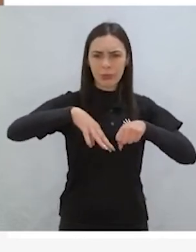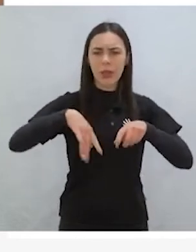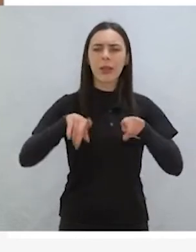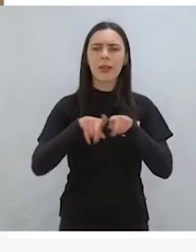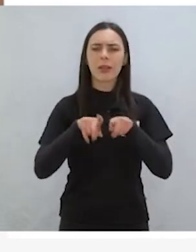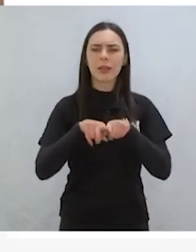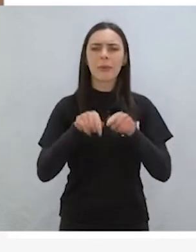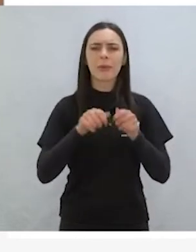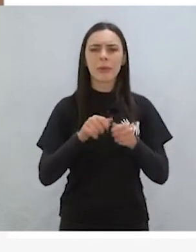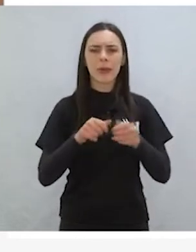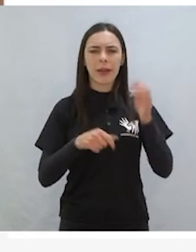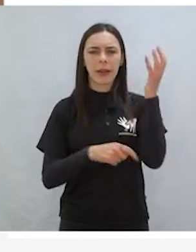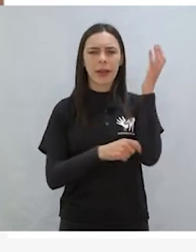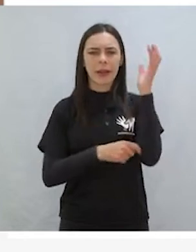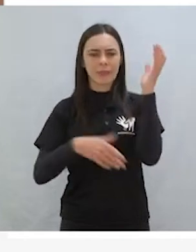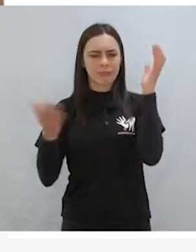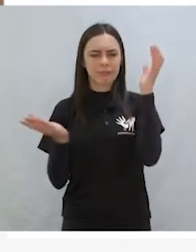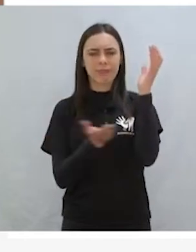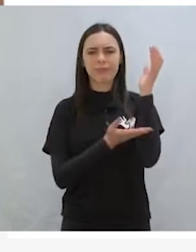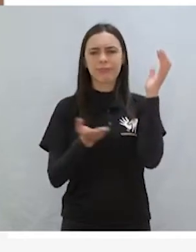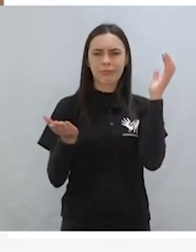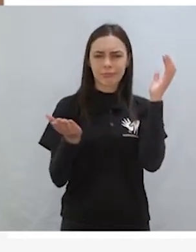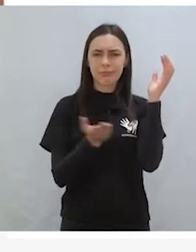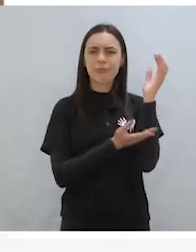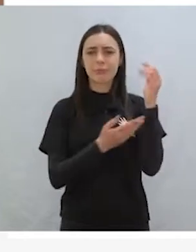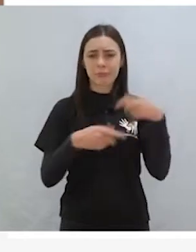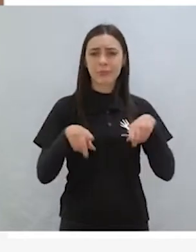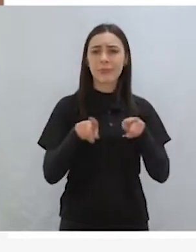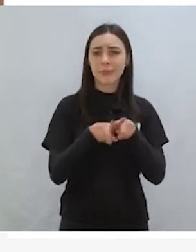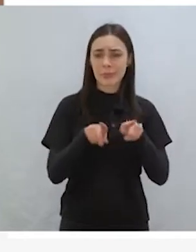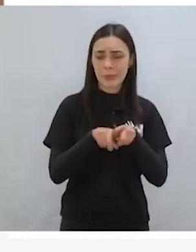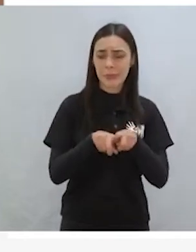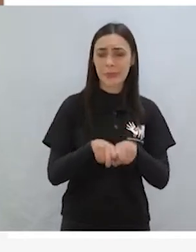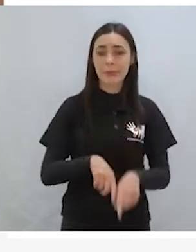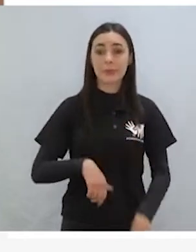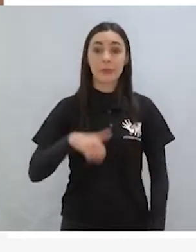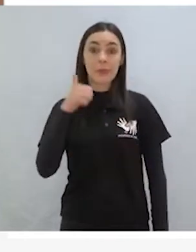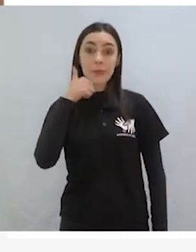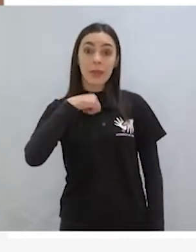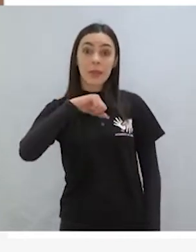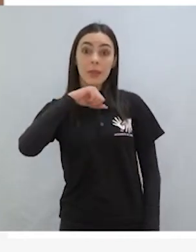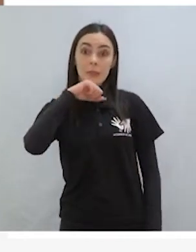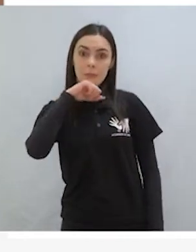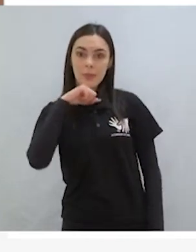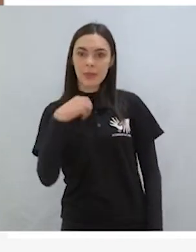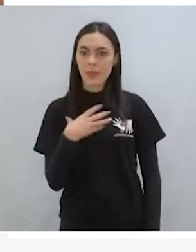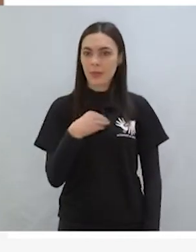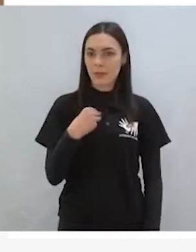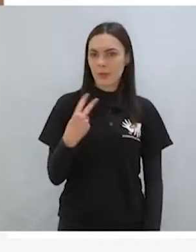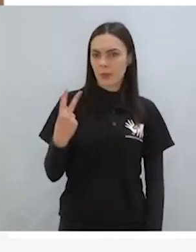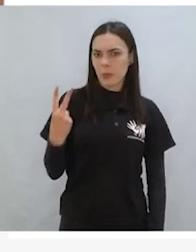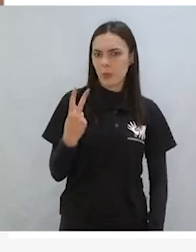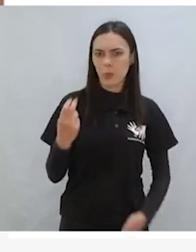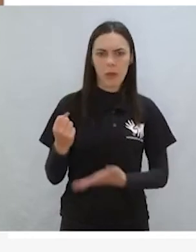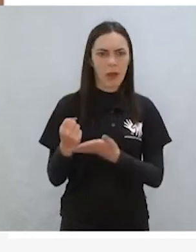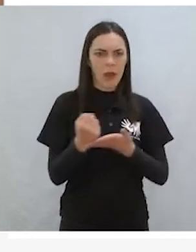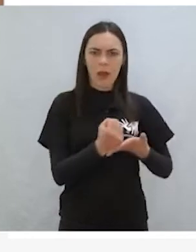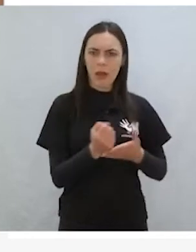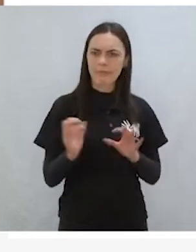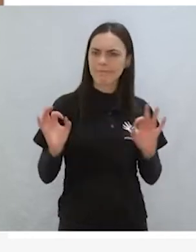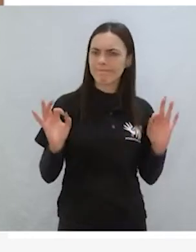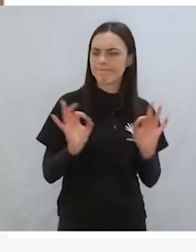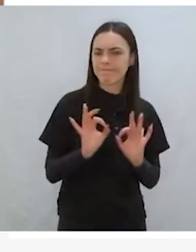e até cortava lenha. A madrasta, Cremilda e Romilda não ajudavam